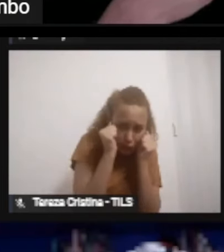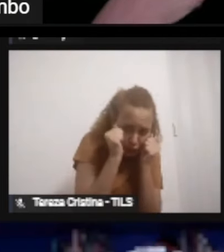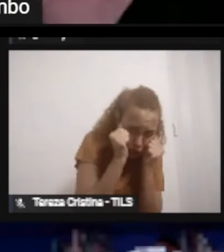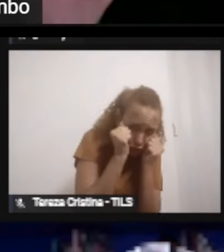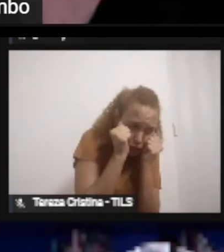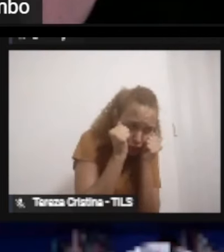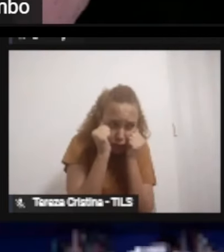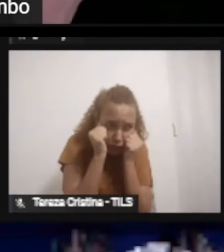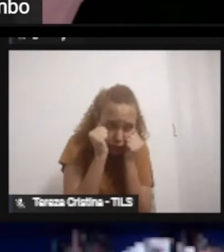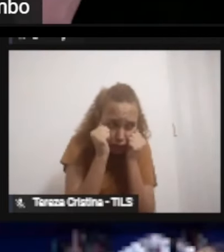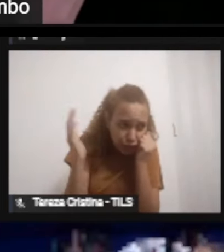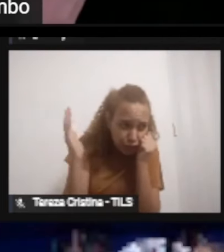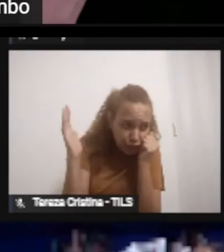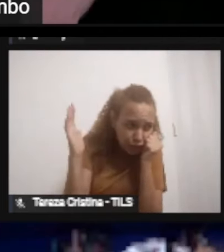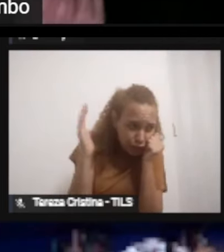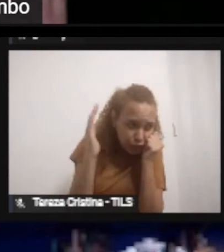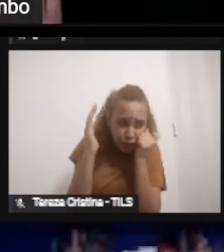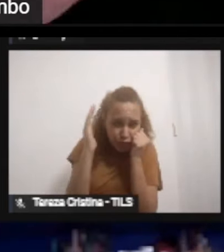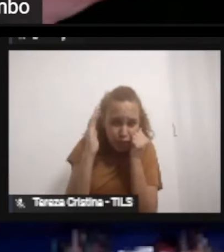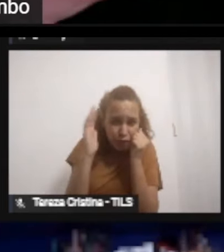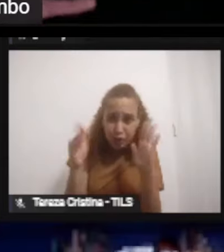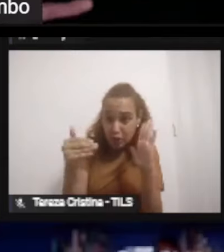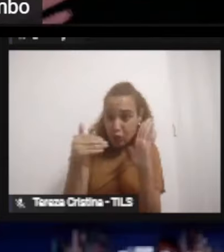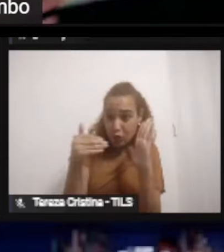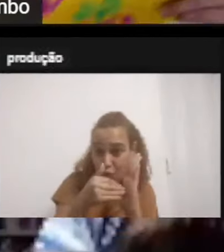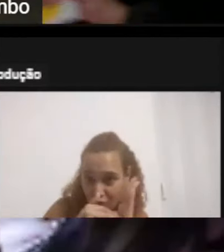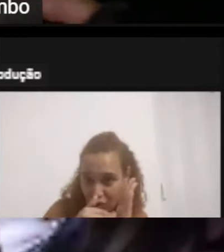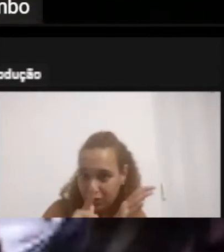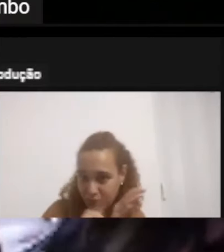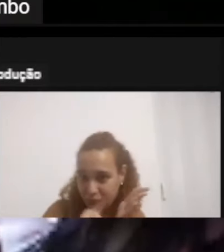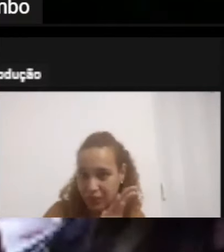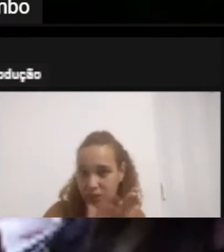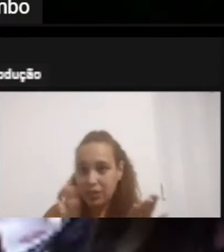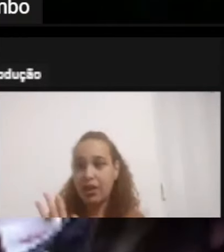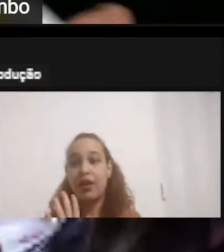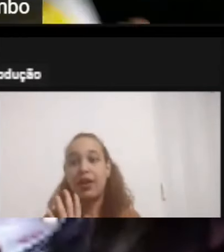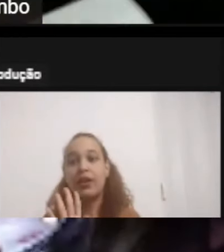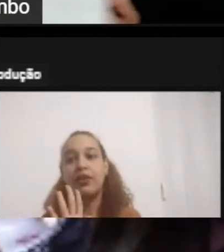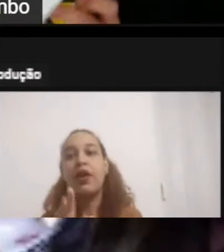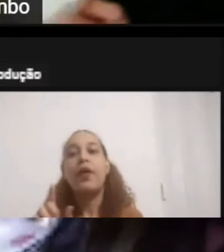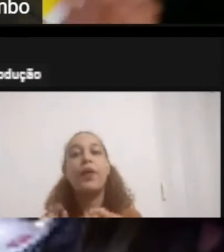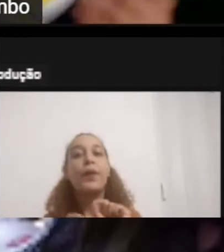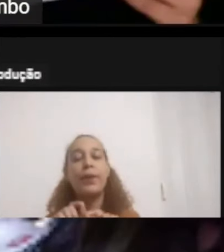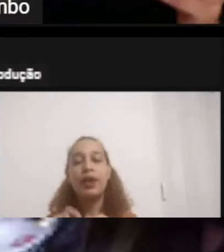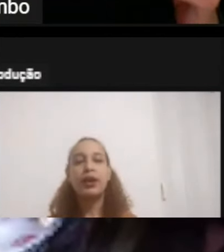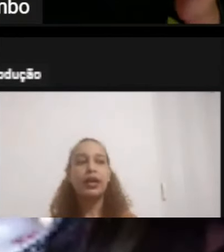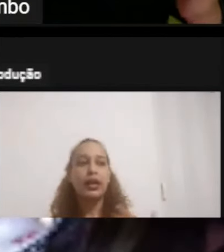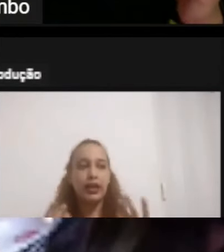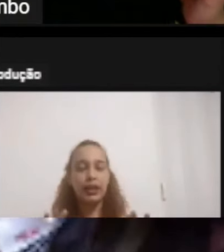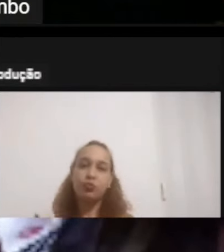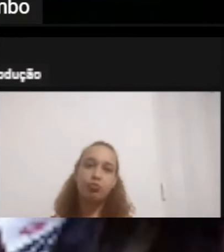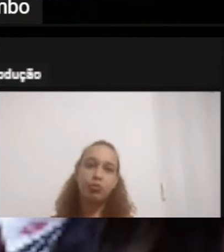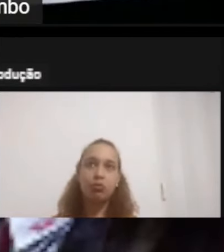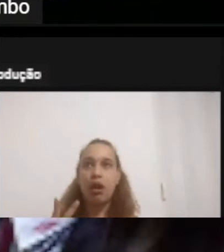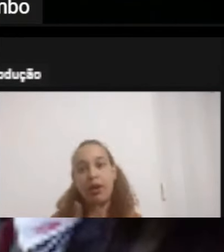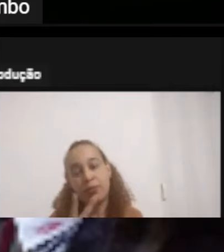nesse cantinho da página. Então, essa maneira de compor, aqui um pouco a mesma coisa.